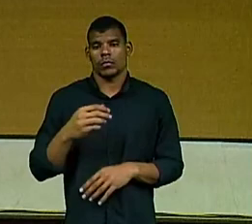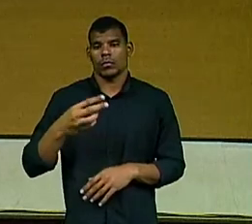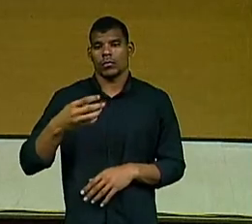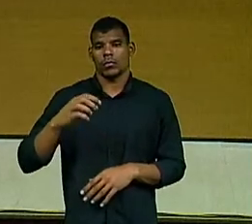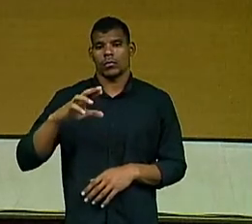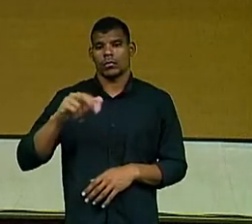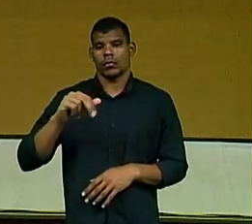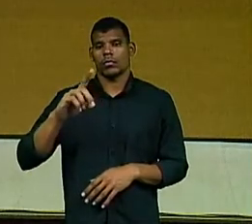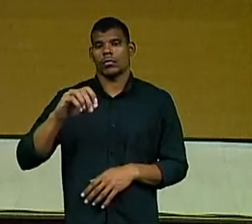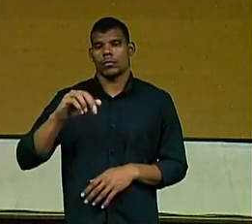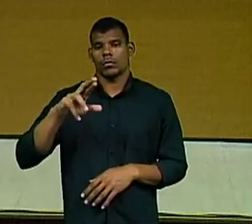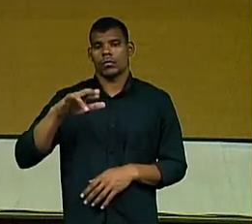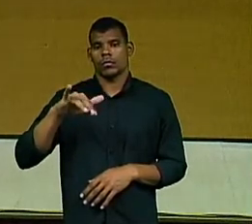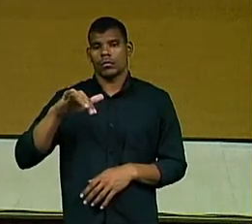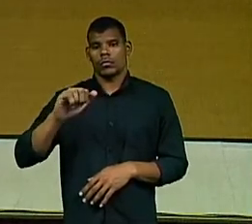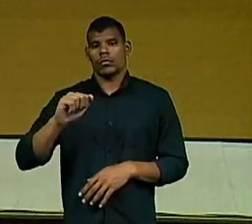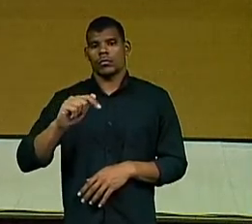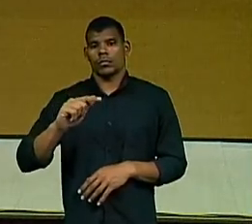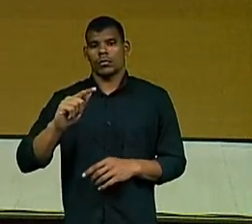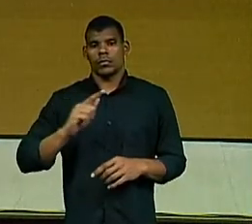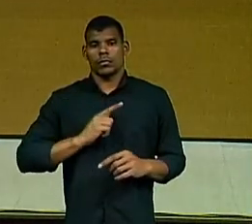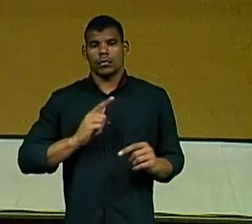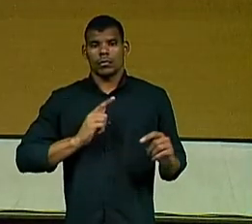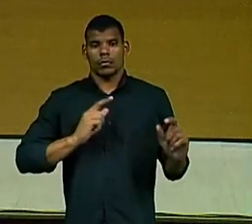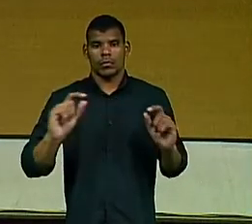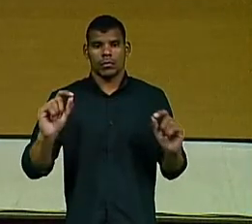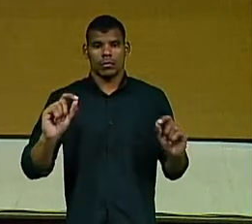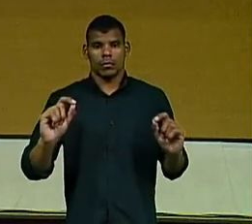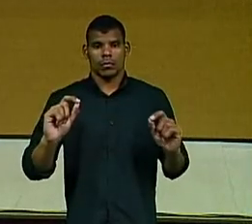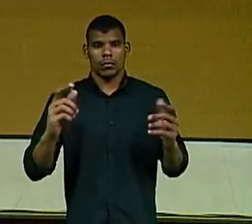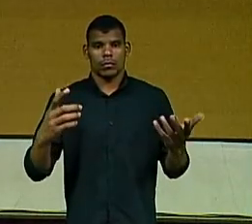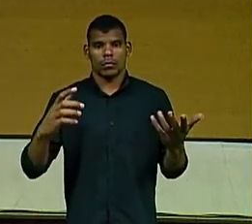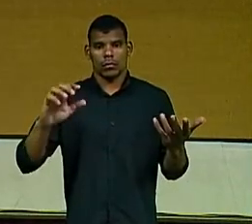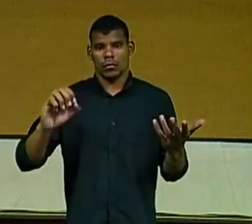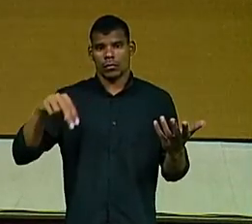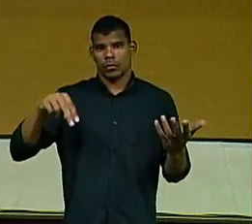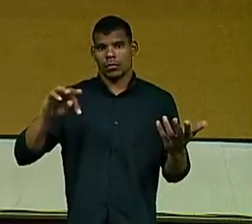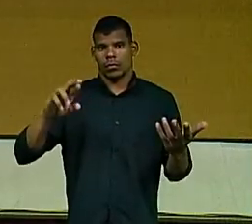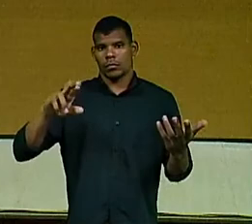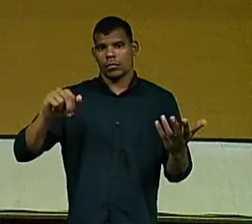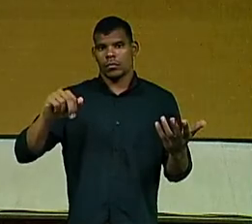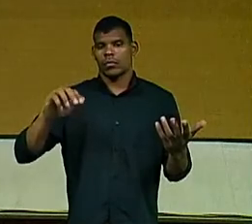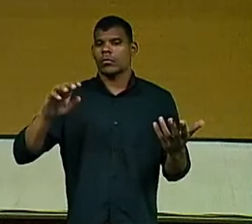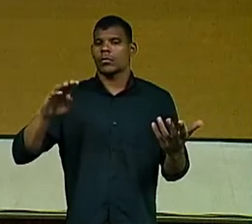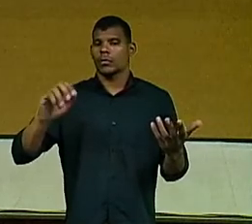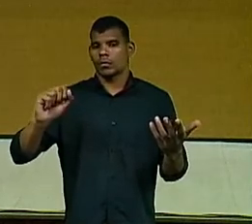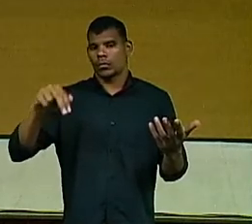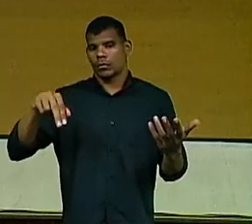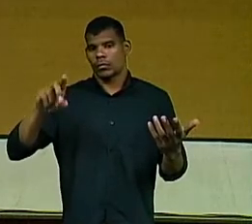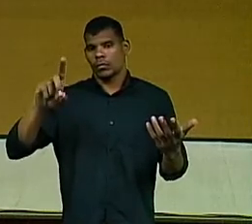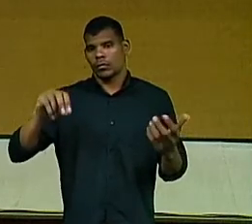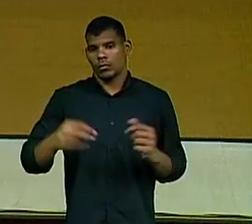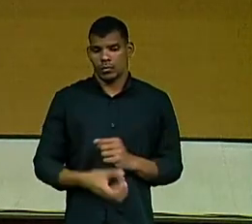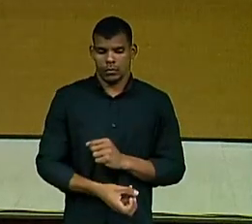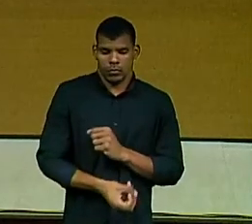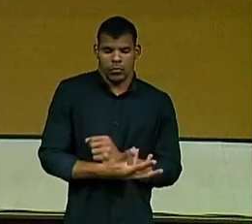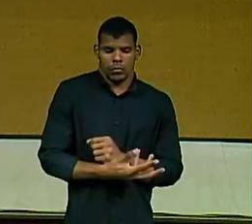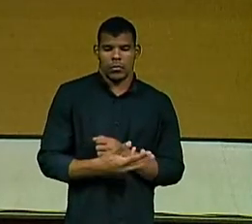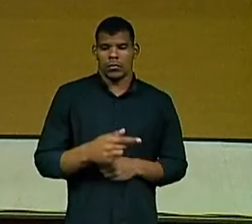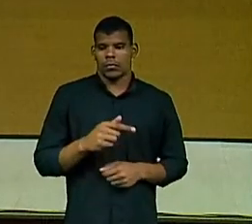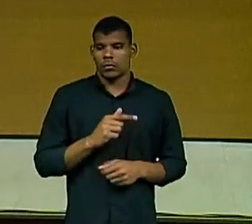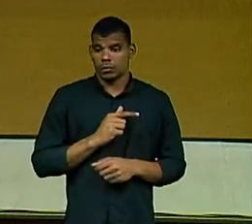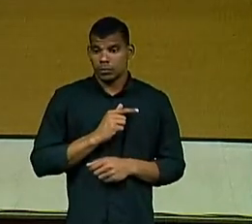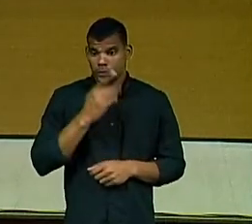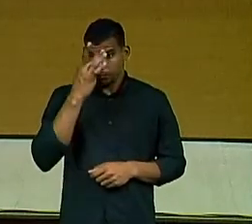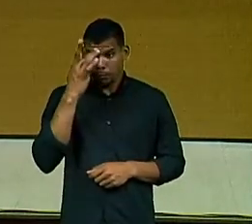é havia uma espécie de contrabando né negócio bem bem macabro mesmo porque as pessoas